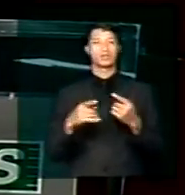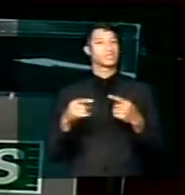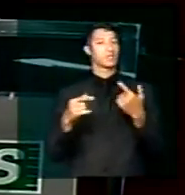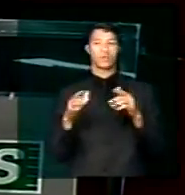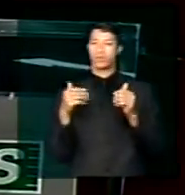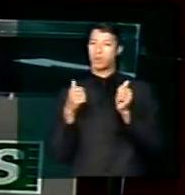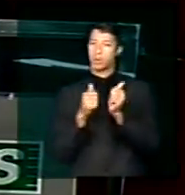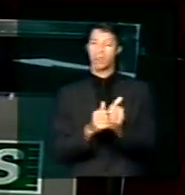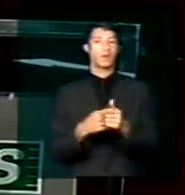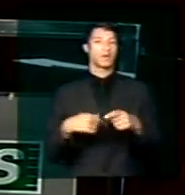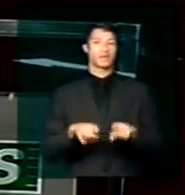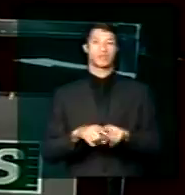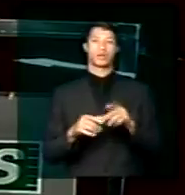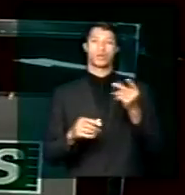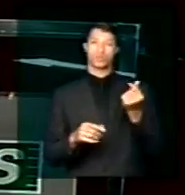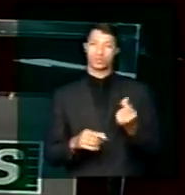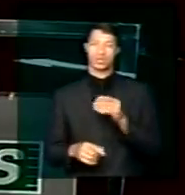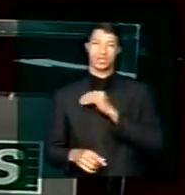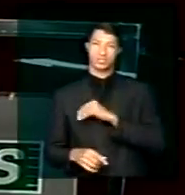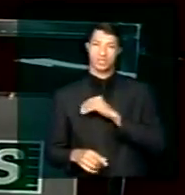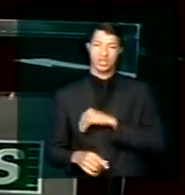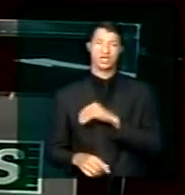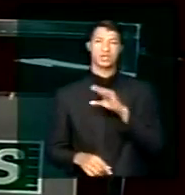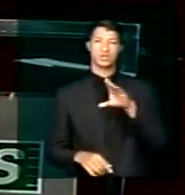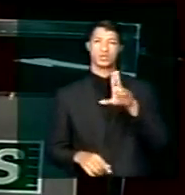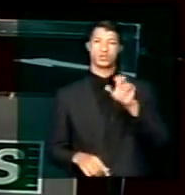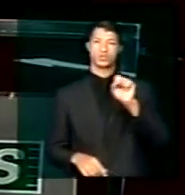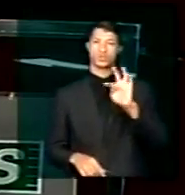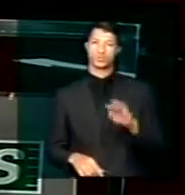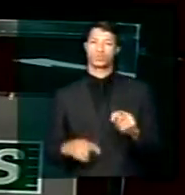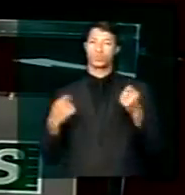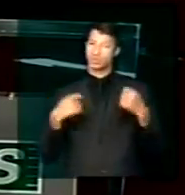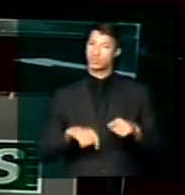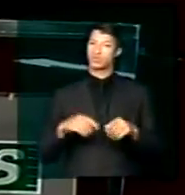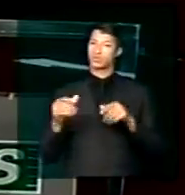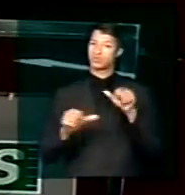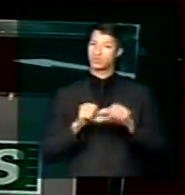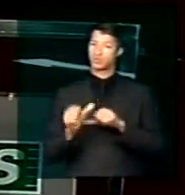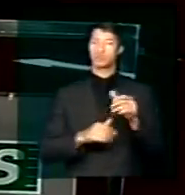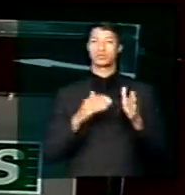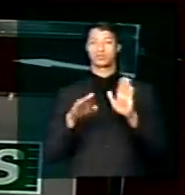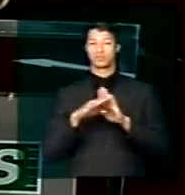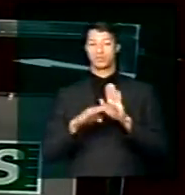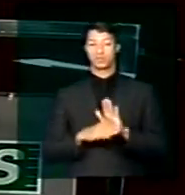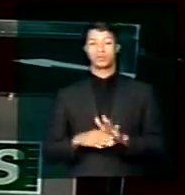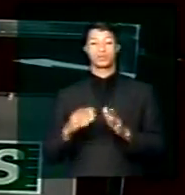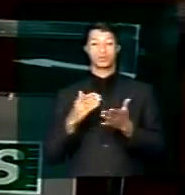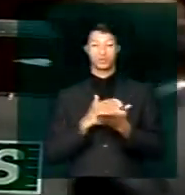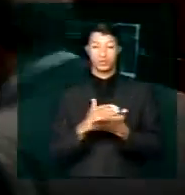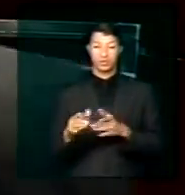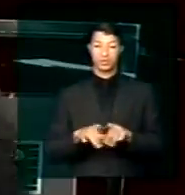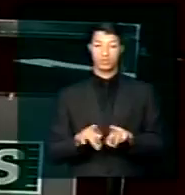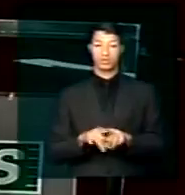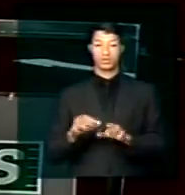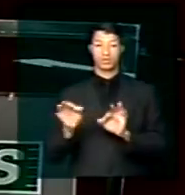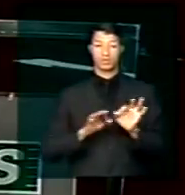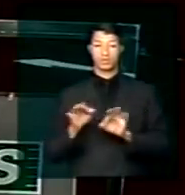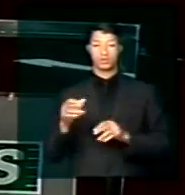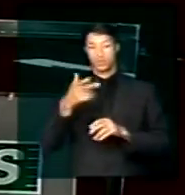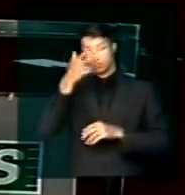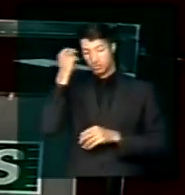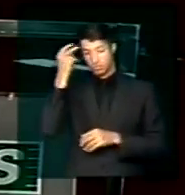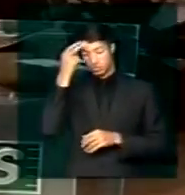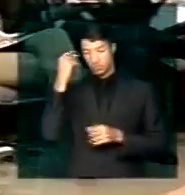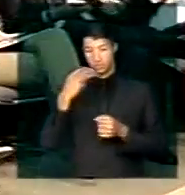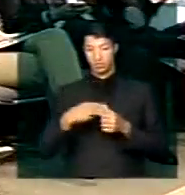não acompanha então os reajustes salariais, de custo necessário para a manutenção desses programas, e isso acaba sendo arcado pelas